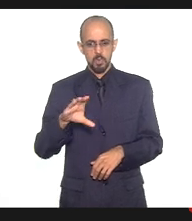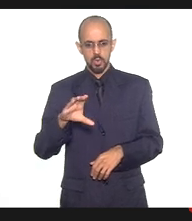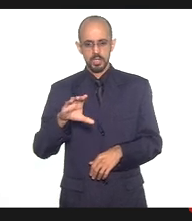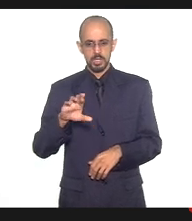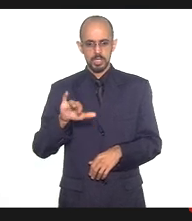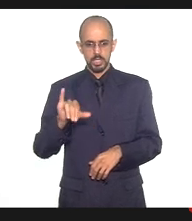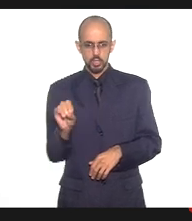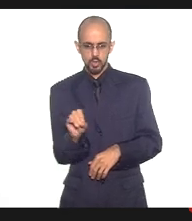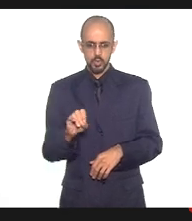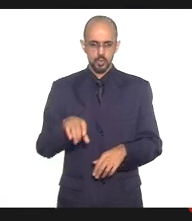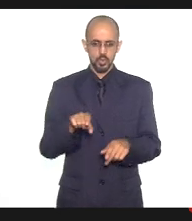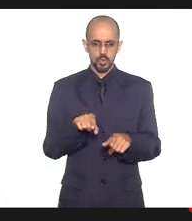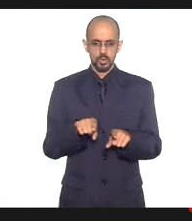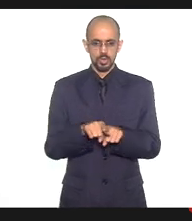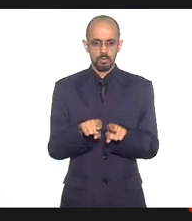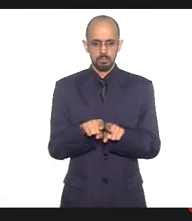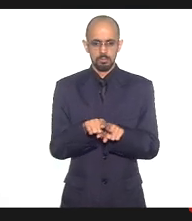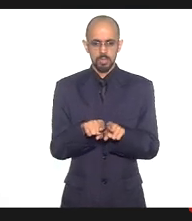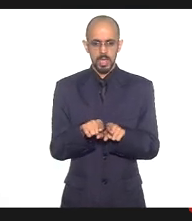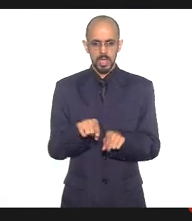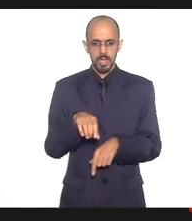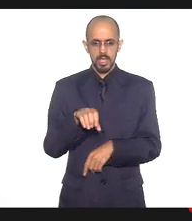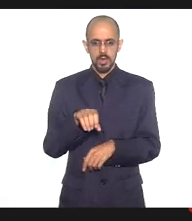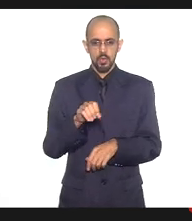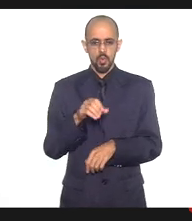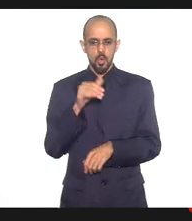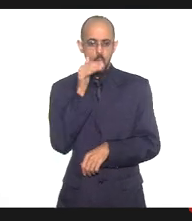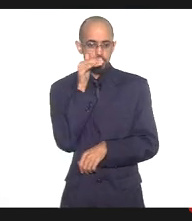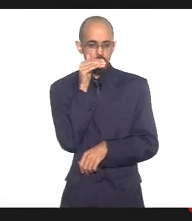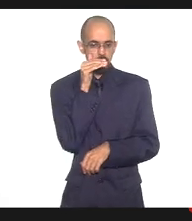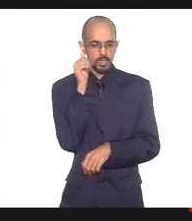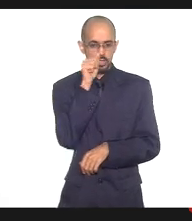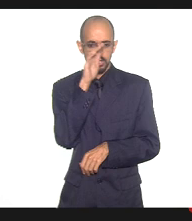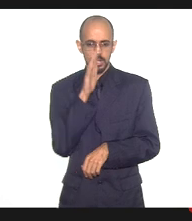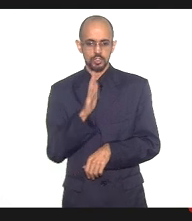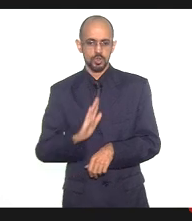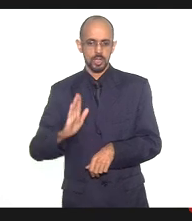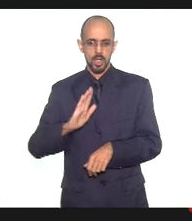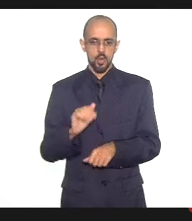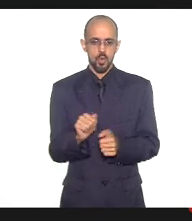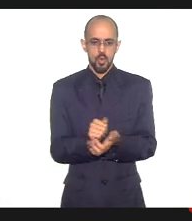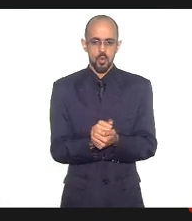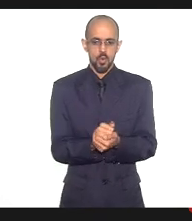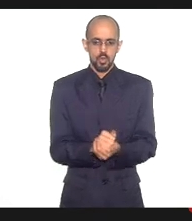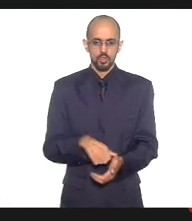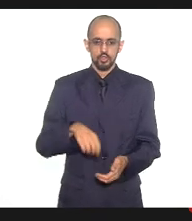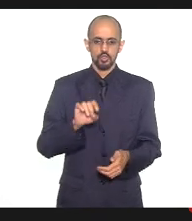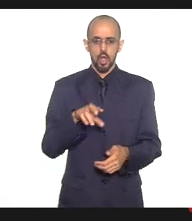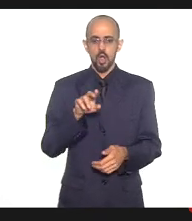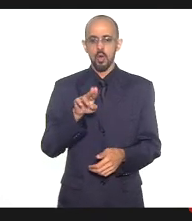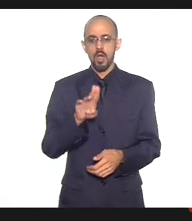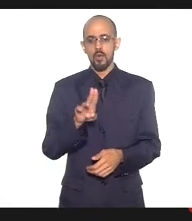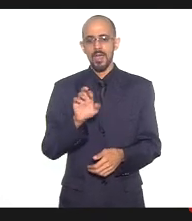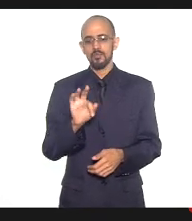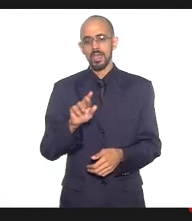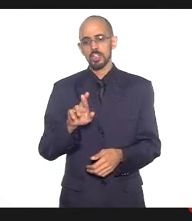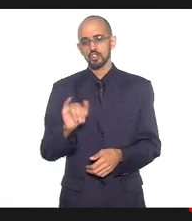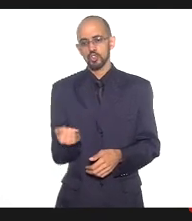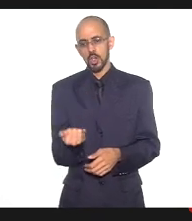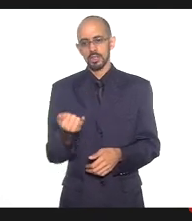Nacional. Só com a FRJ, que é o nosso maior parceiro aqui no Rio de Janeiro, de 2016 a 2020, a gente teve